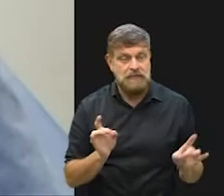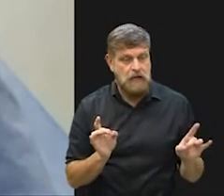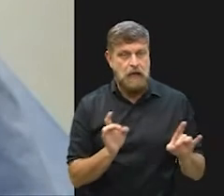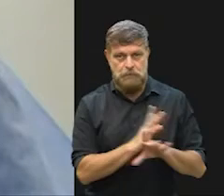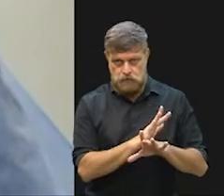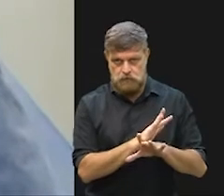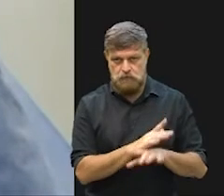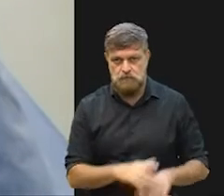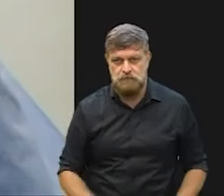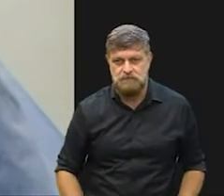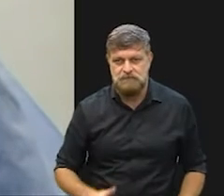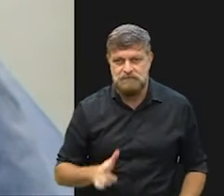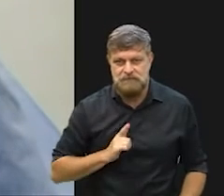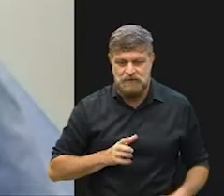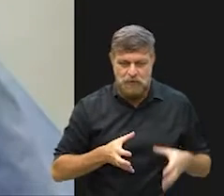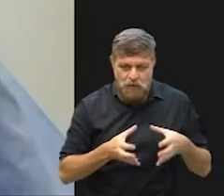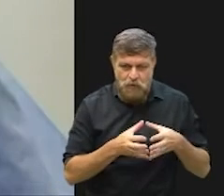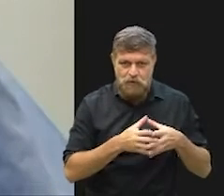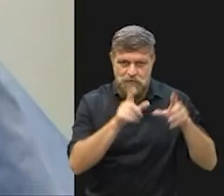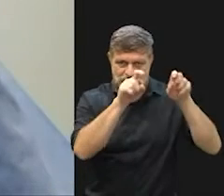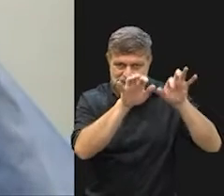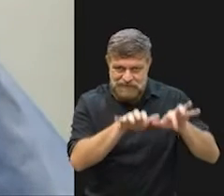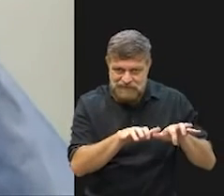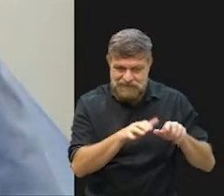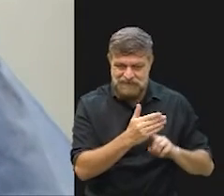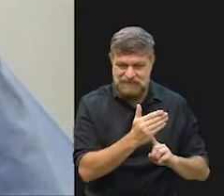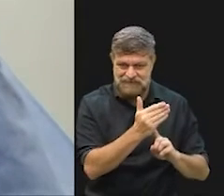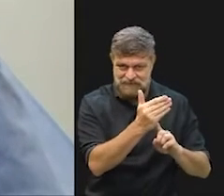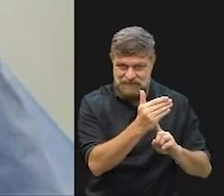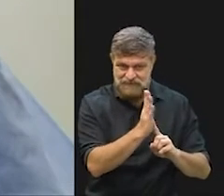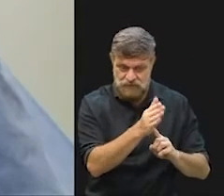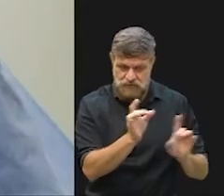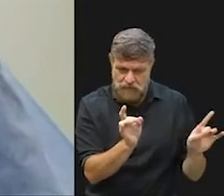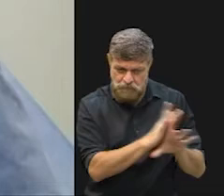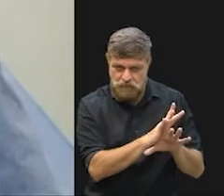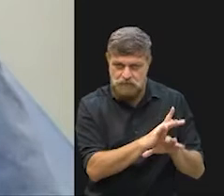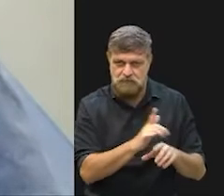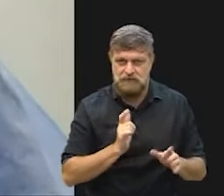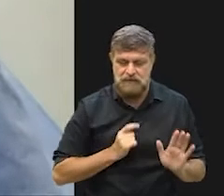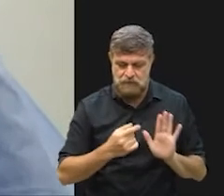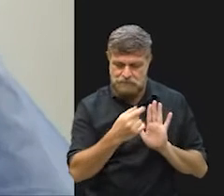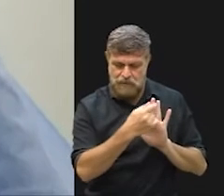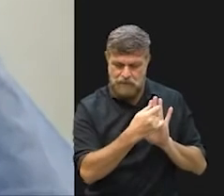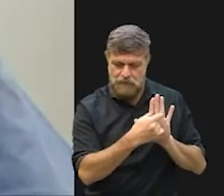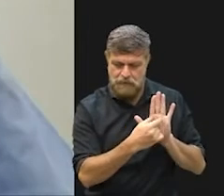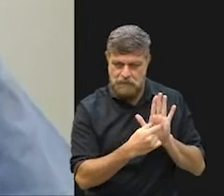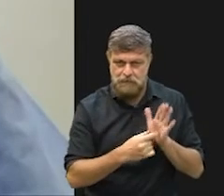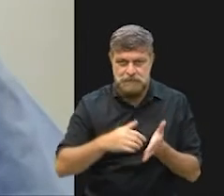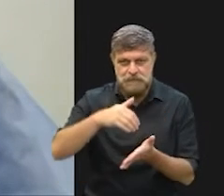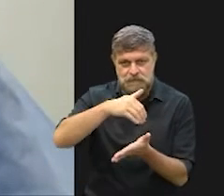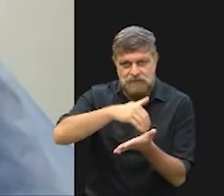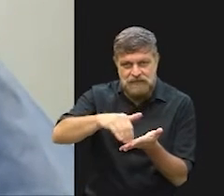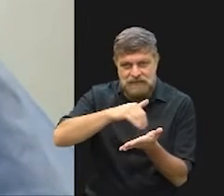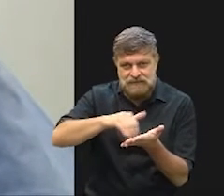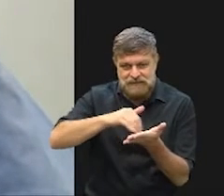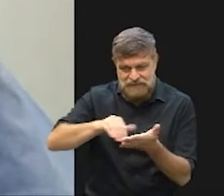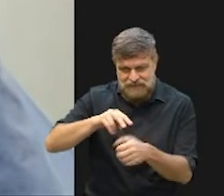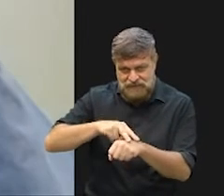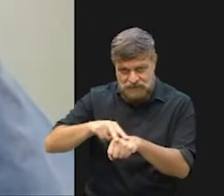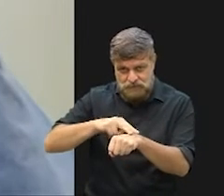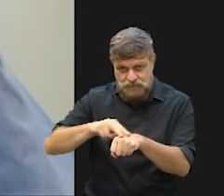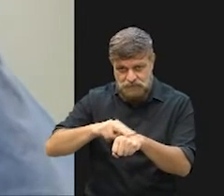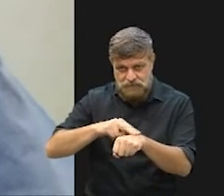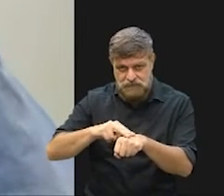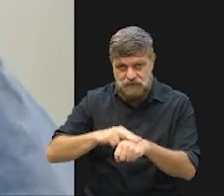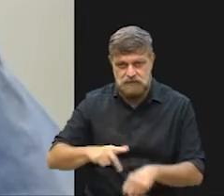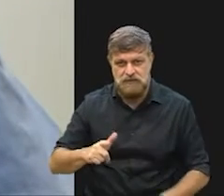para entrar em produção, que o pessoal da informática fala. Mas ele já está alimentado, Na Secretaria do